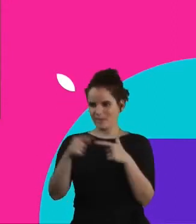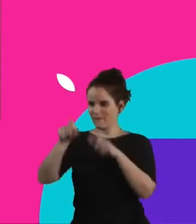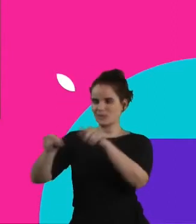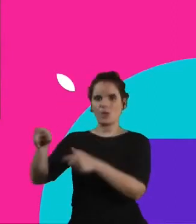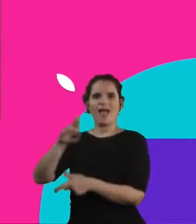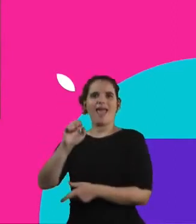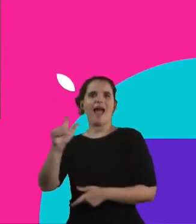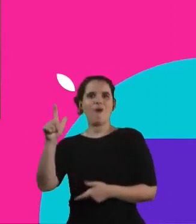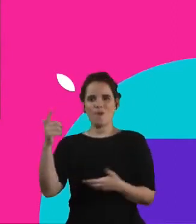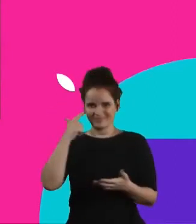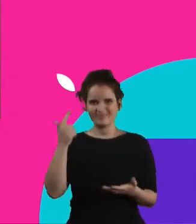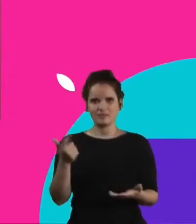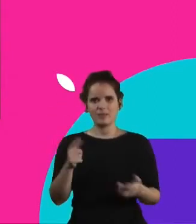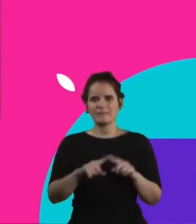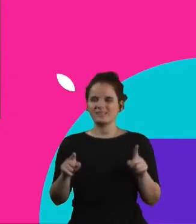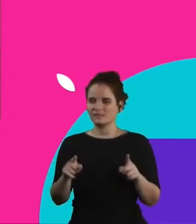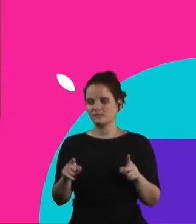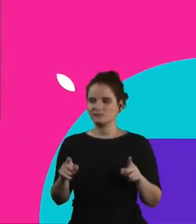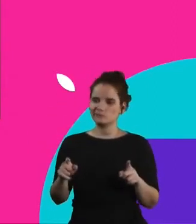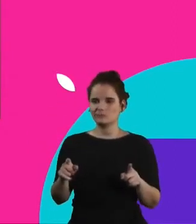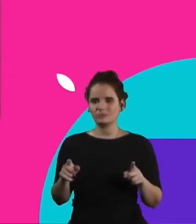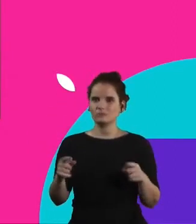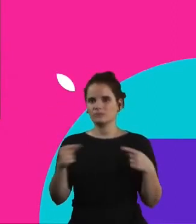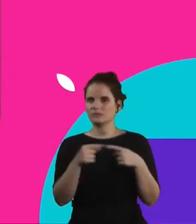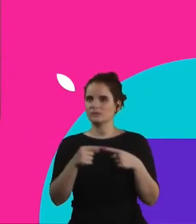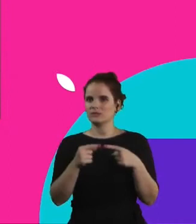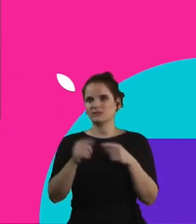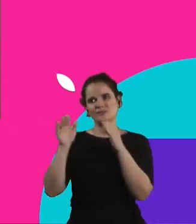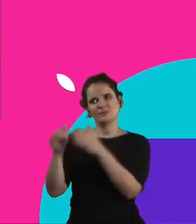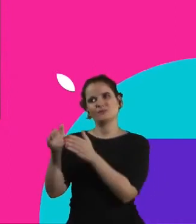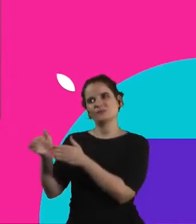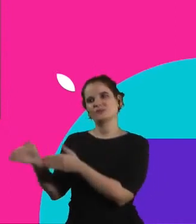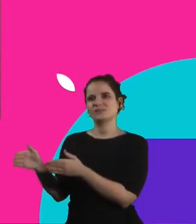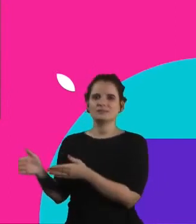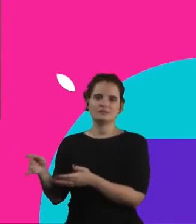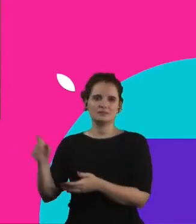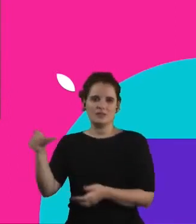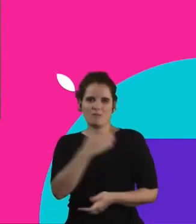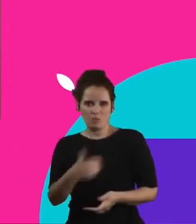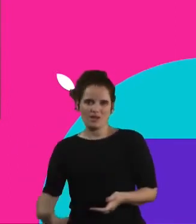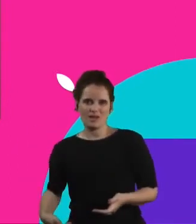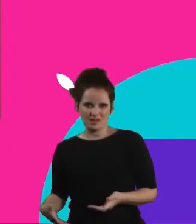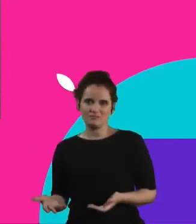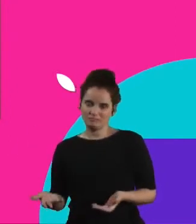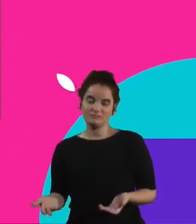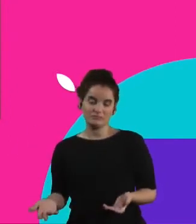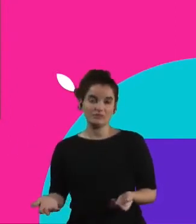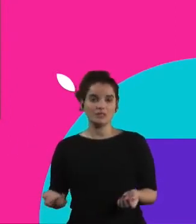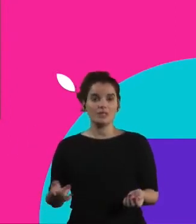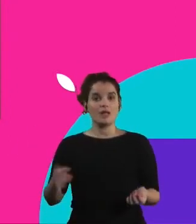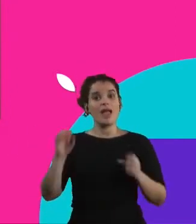iniciativas aí muito particulares das figuras públicas, certo? E